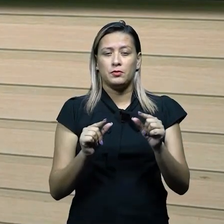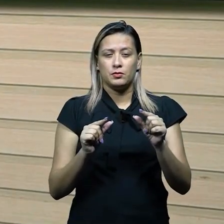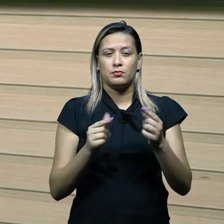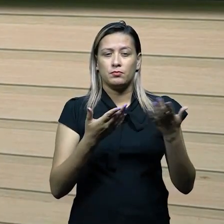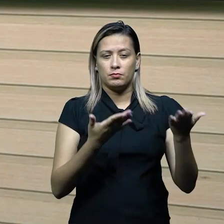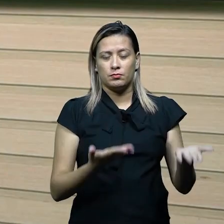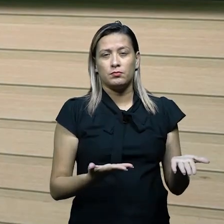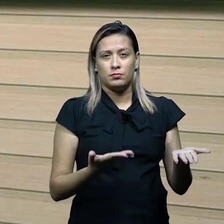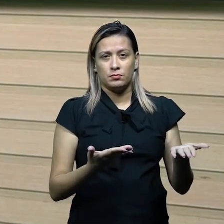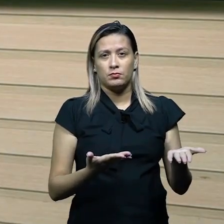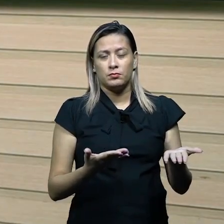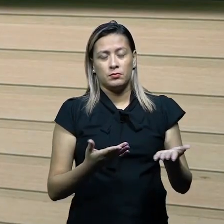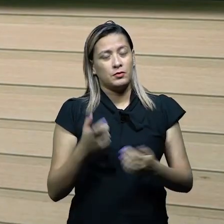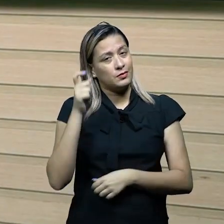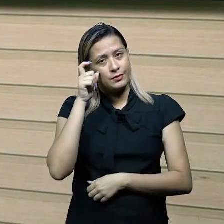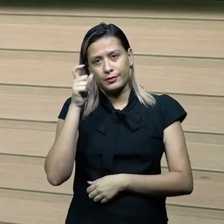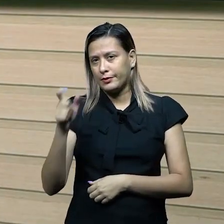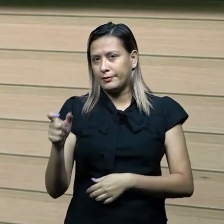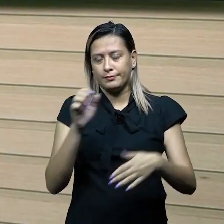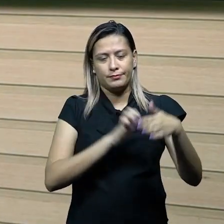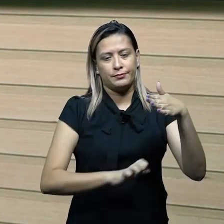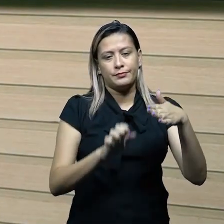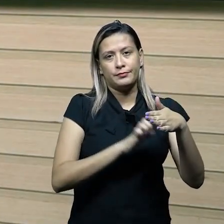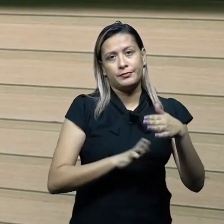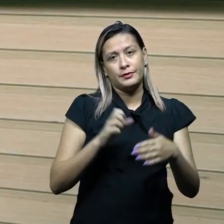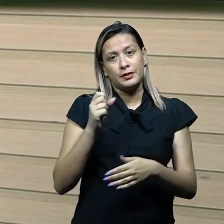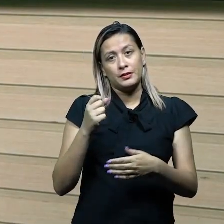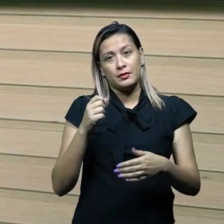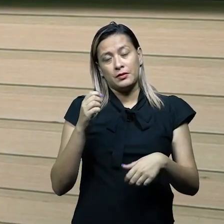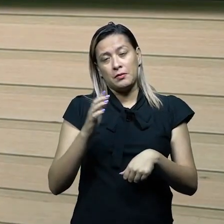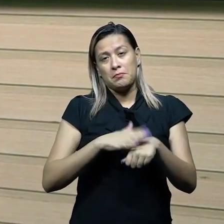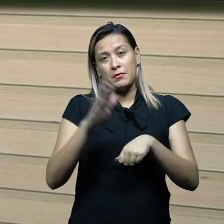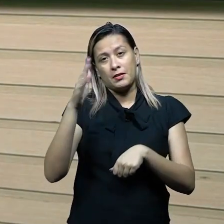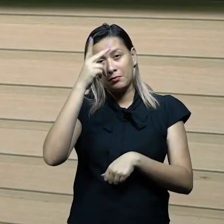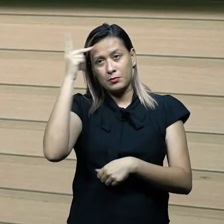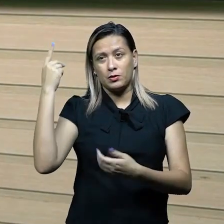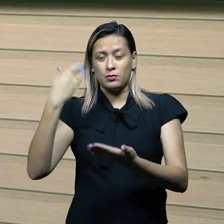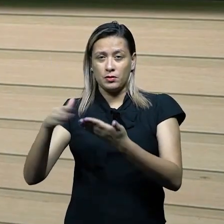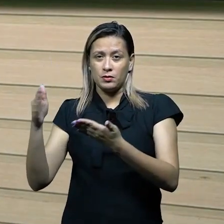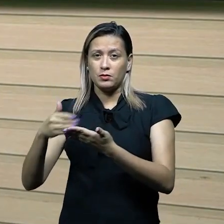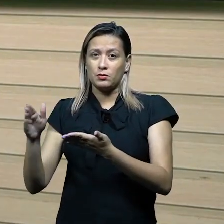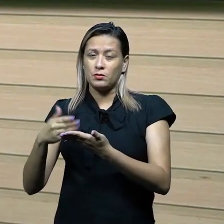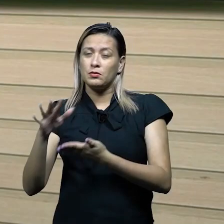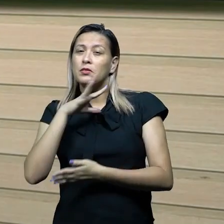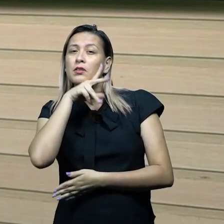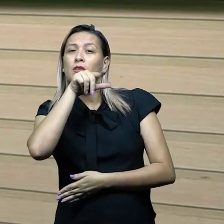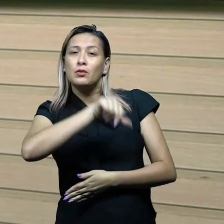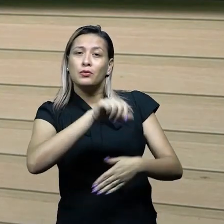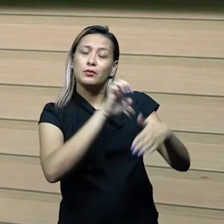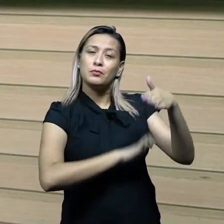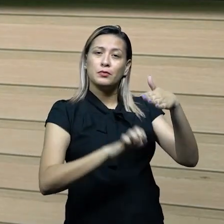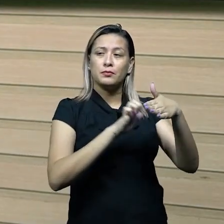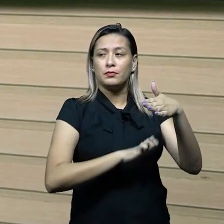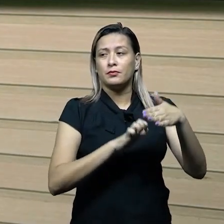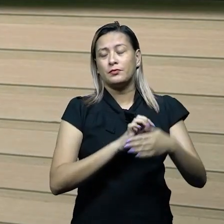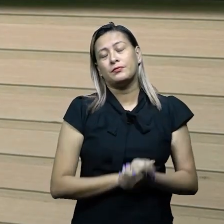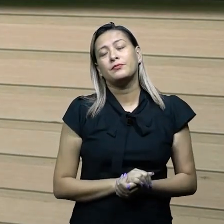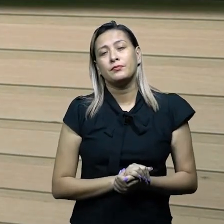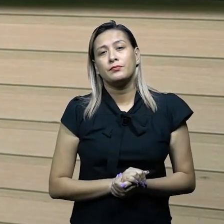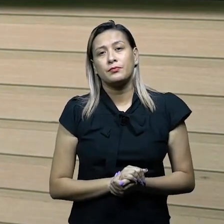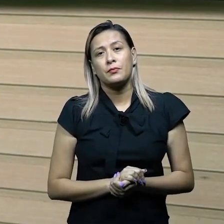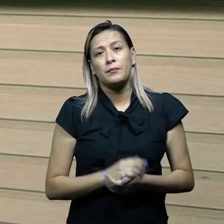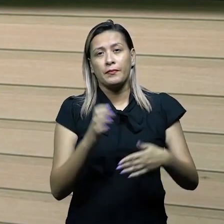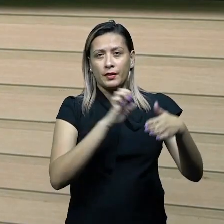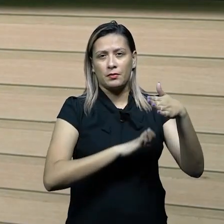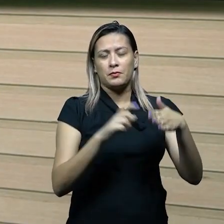diminuir essa questão do turnover. Não é interessante para a empresa. Quanto mais pessoas saírem da empresa, é ruim para a empresa.